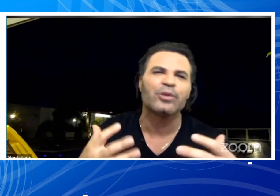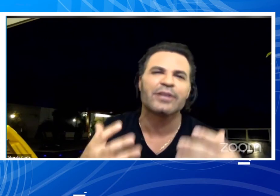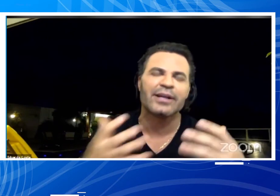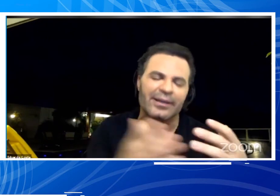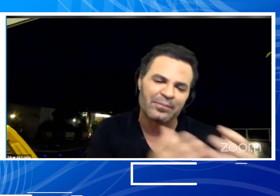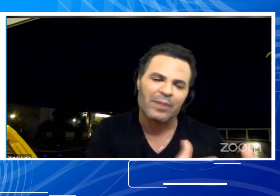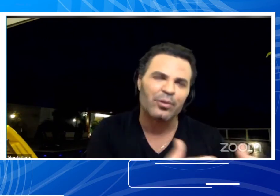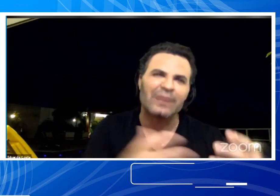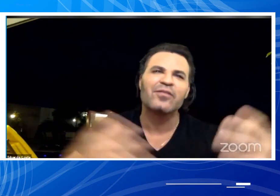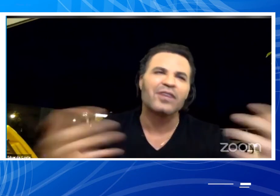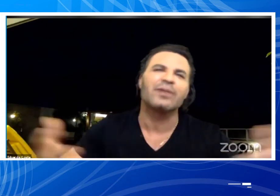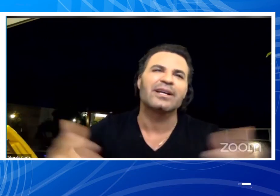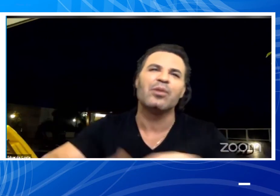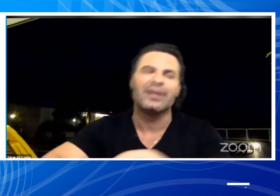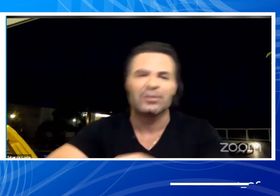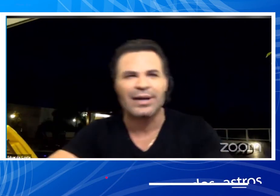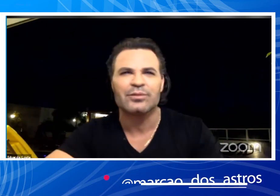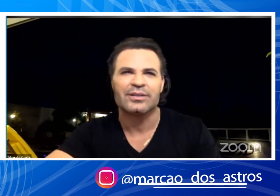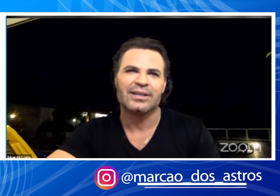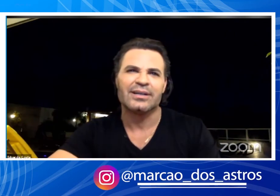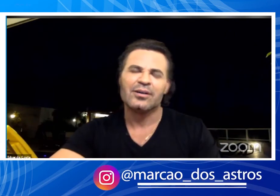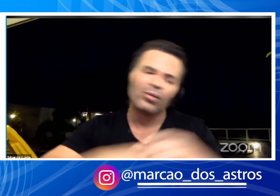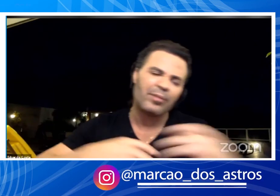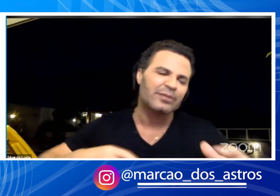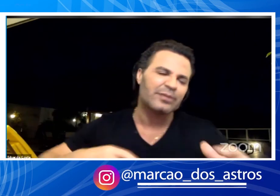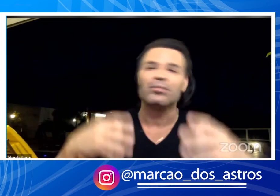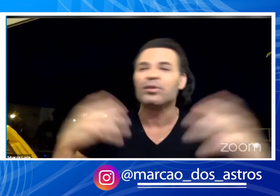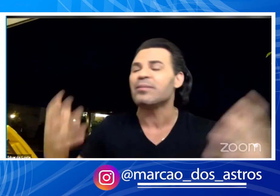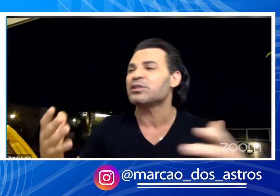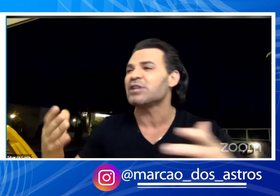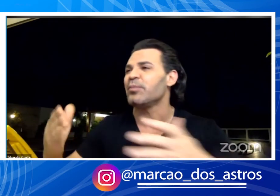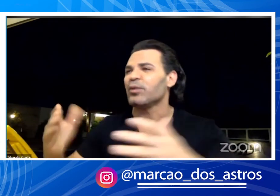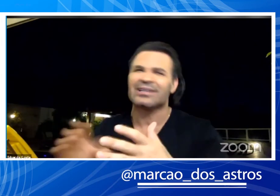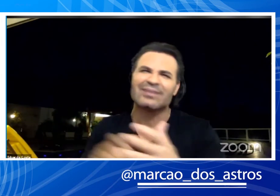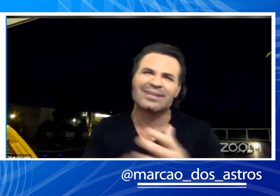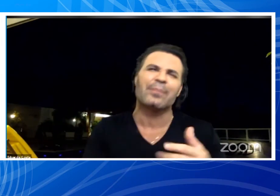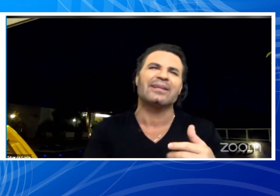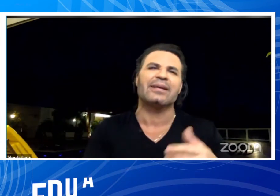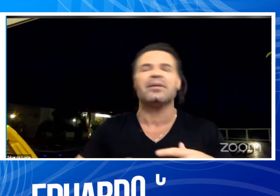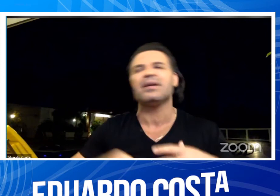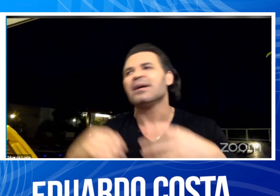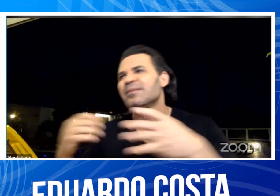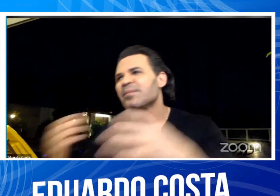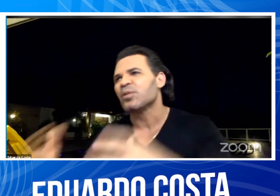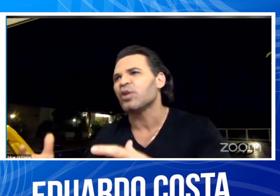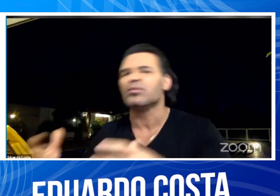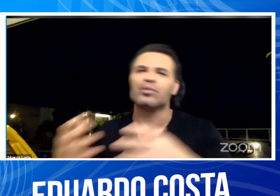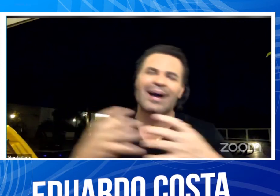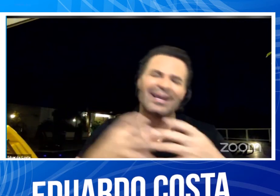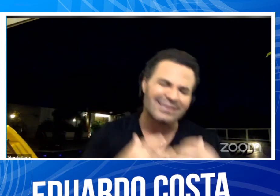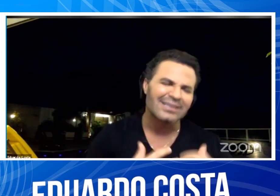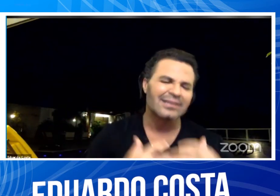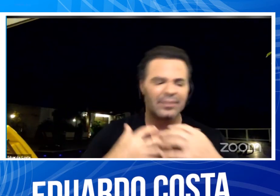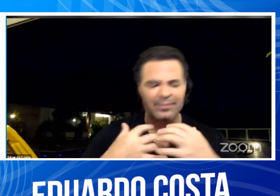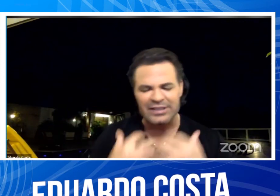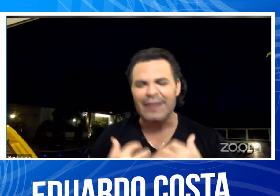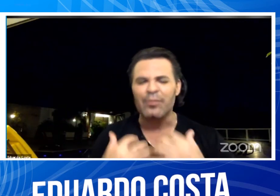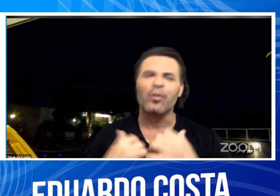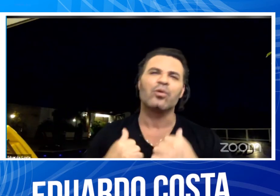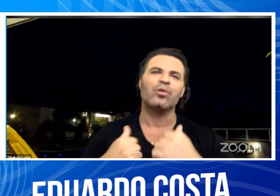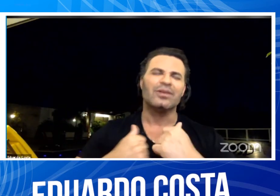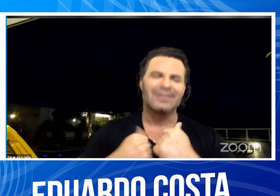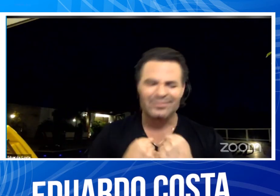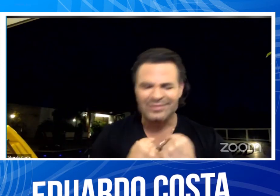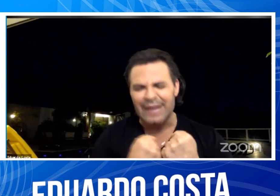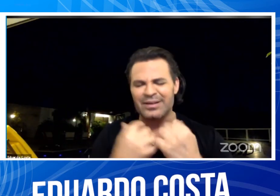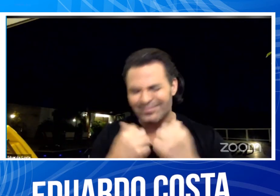chorando por estar vivendo aquele momento do lado dele. Um momento de muita emoção, porque estava tendo a pandemia, todo mundo mais já um